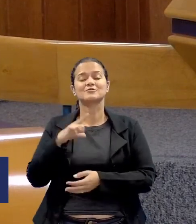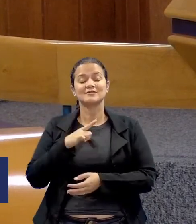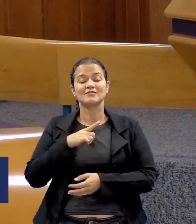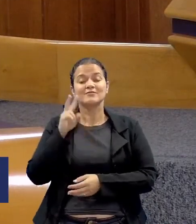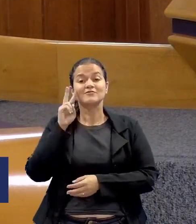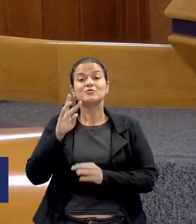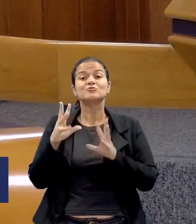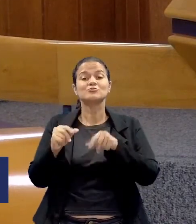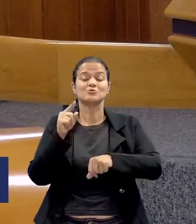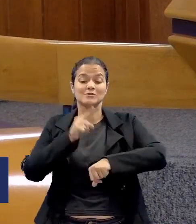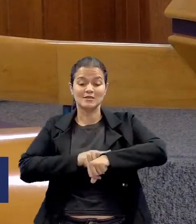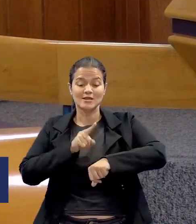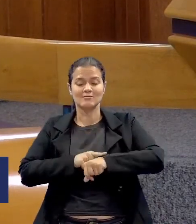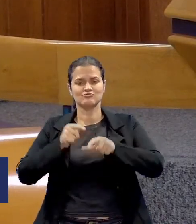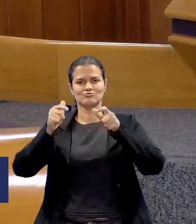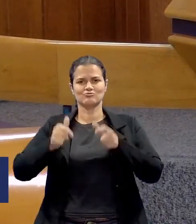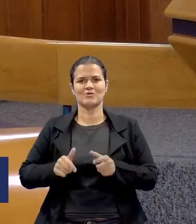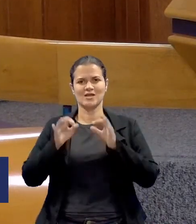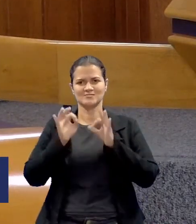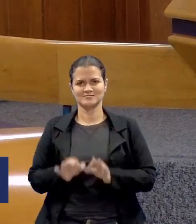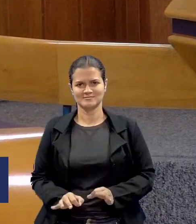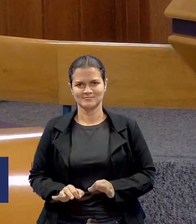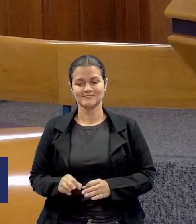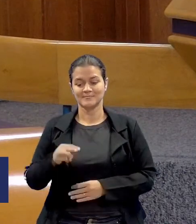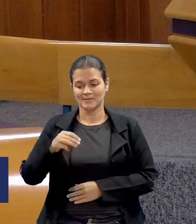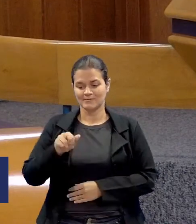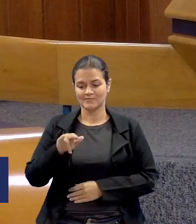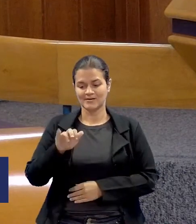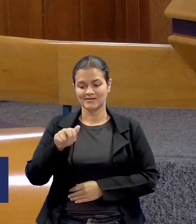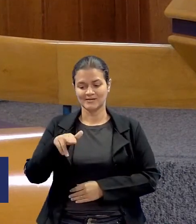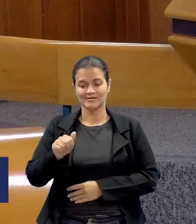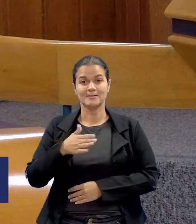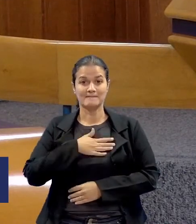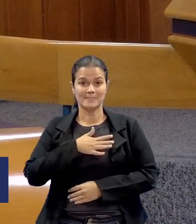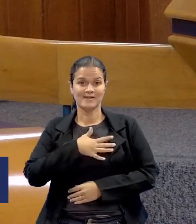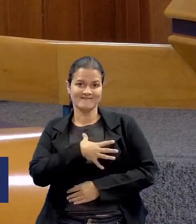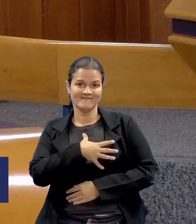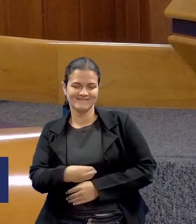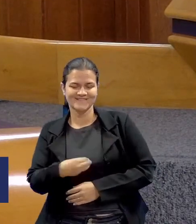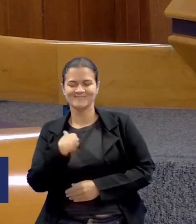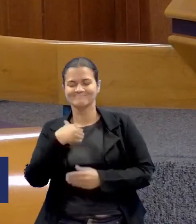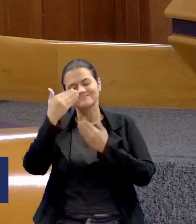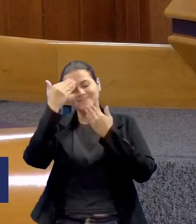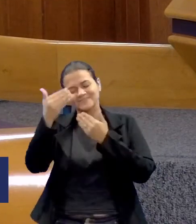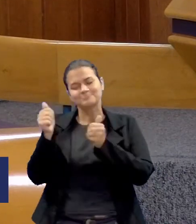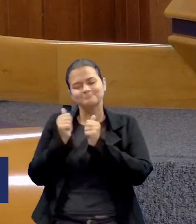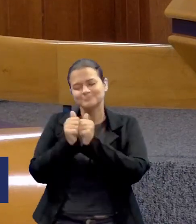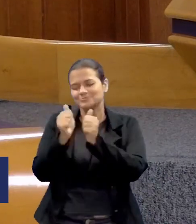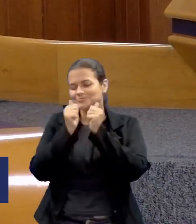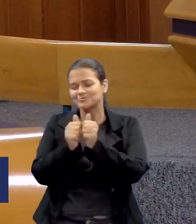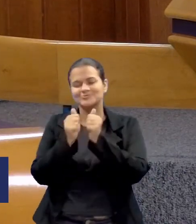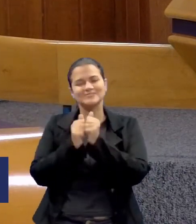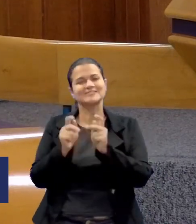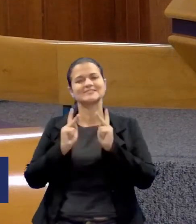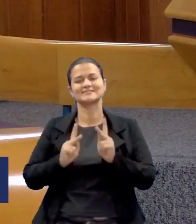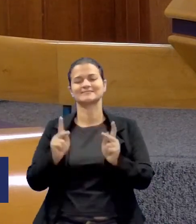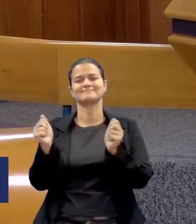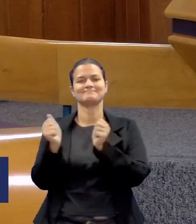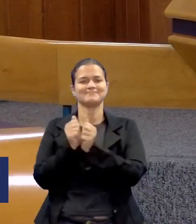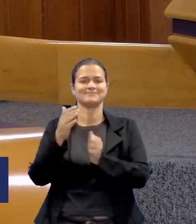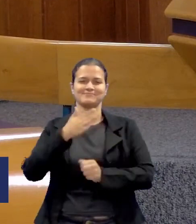no seu tempo e no seu lugar. A Mariana, minha filha, gratidão pelo companheirismo em todas as horas punks,